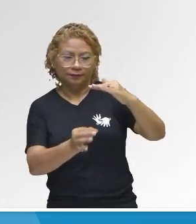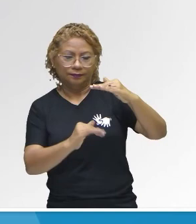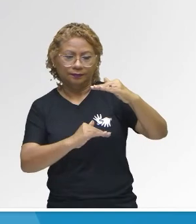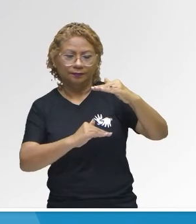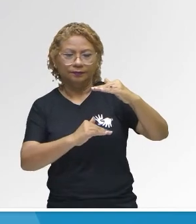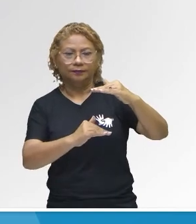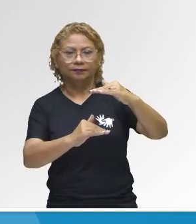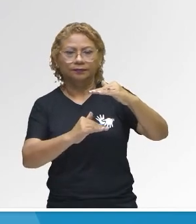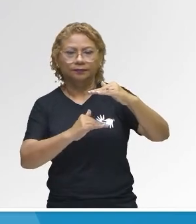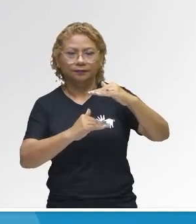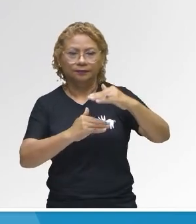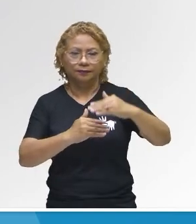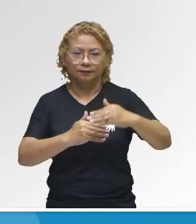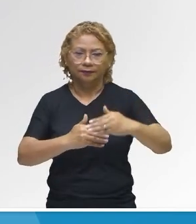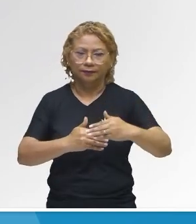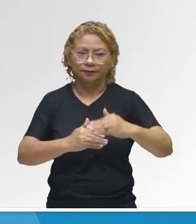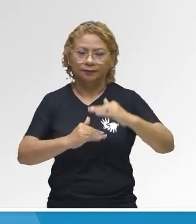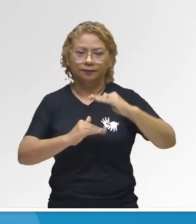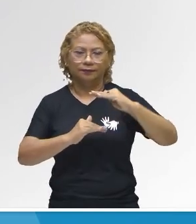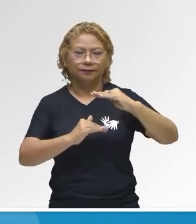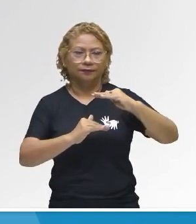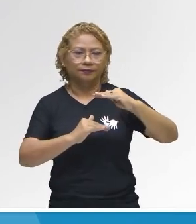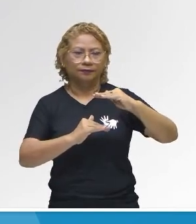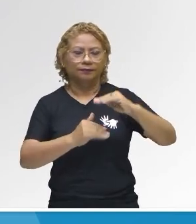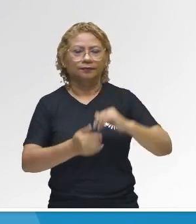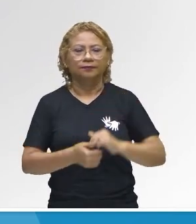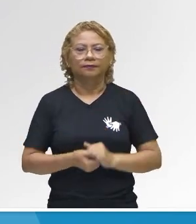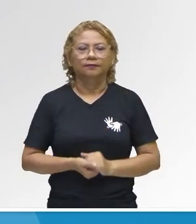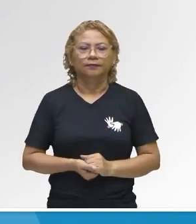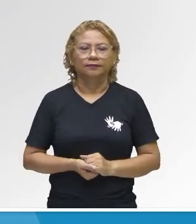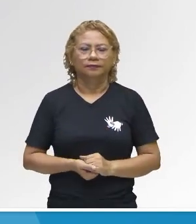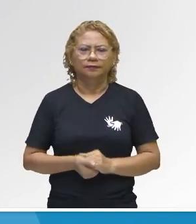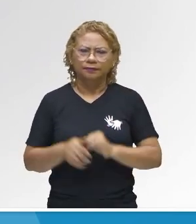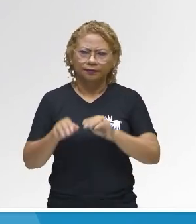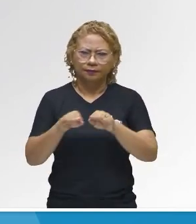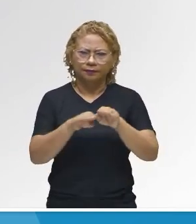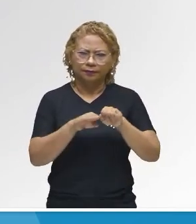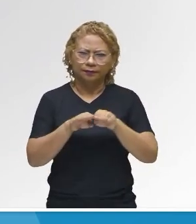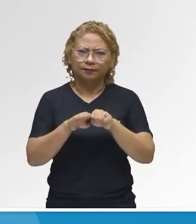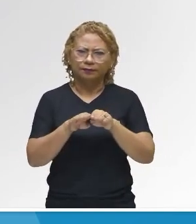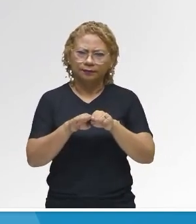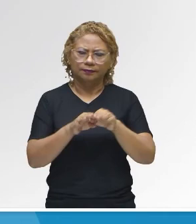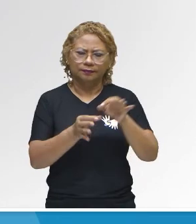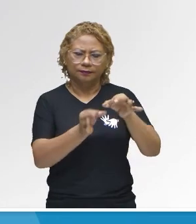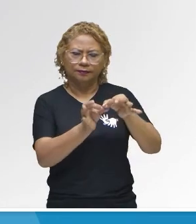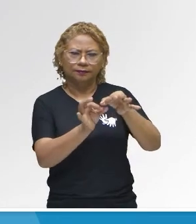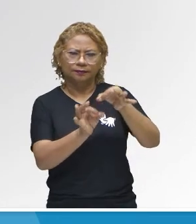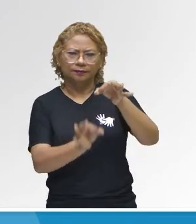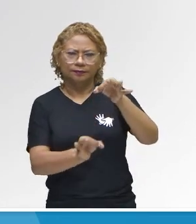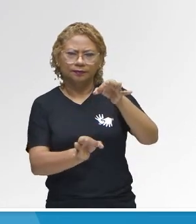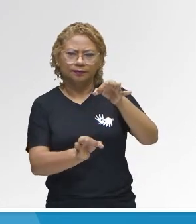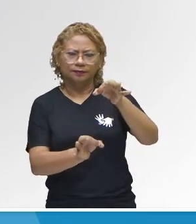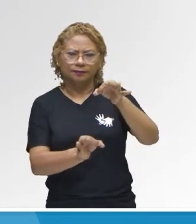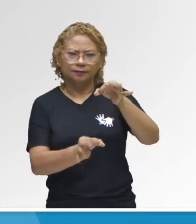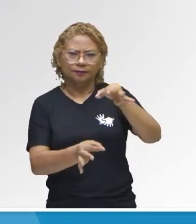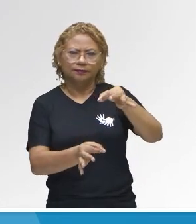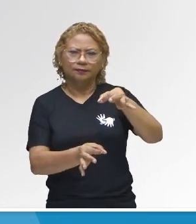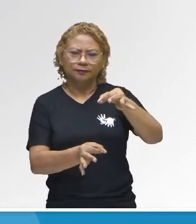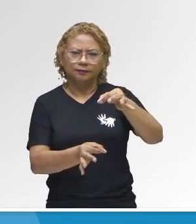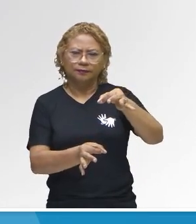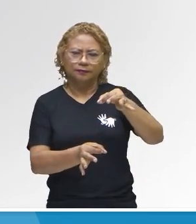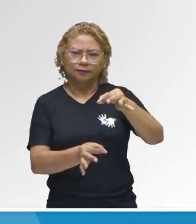e esses planos estão paralelos, é igual à distância entre uma